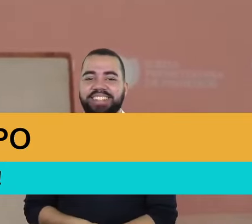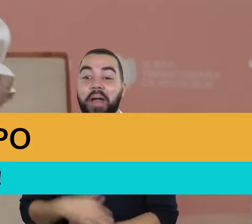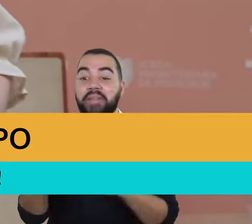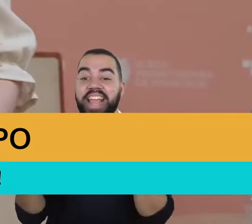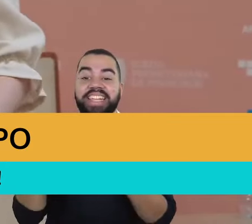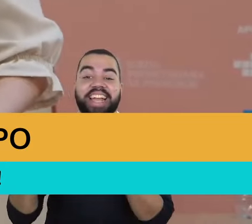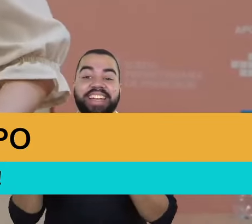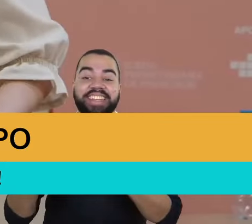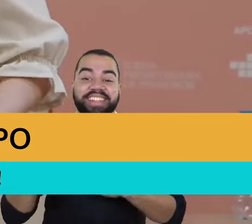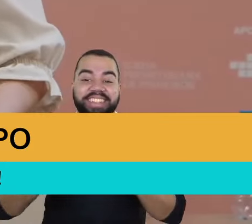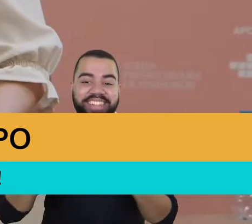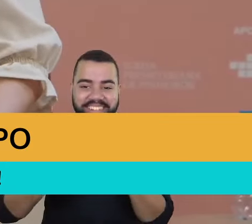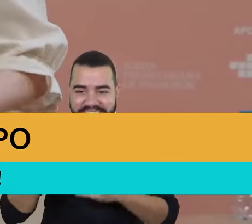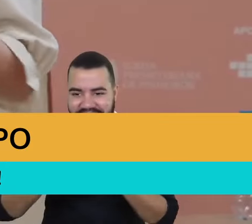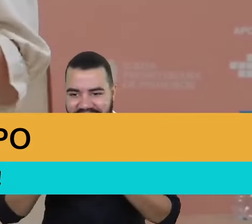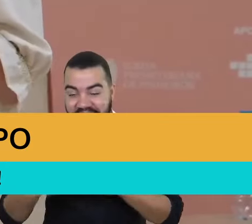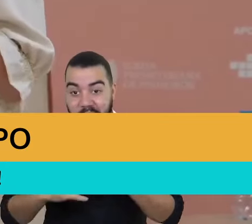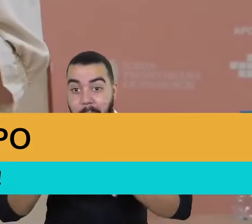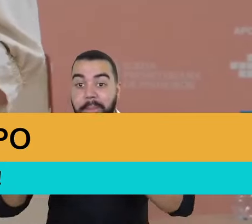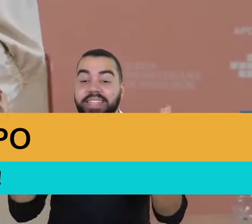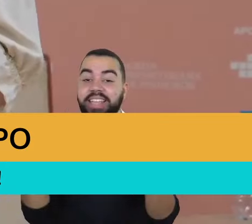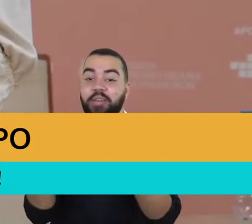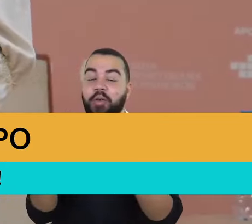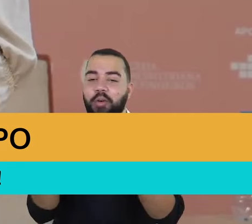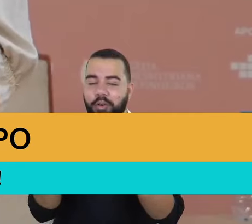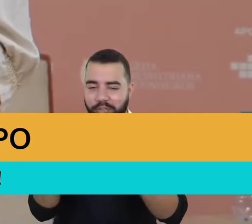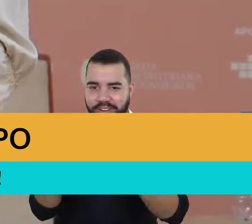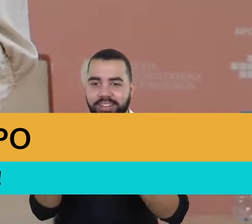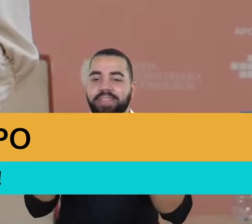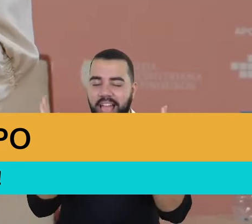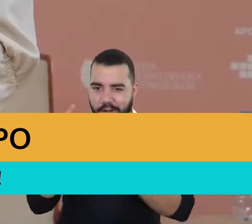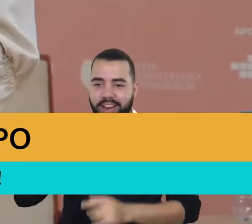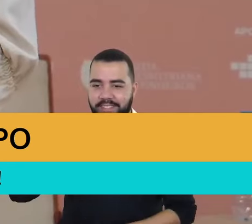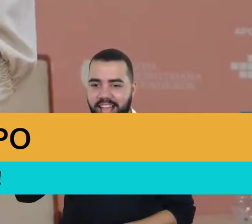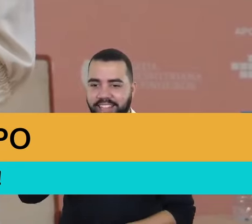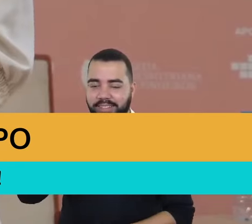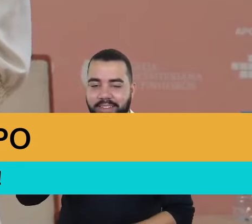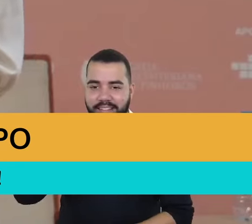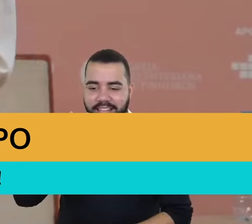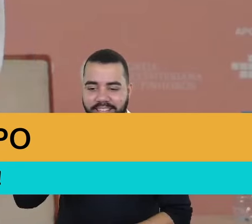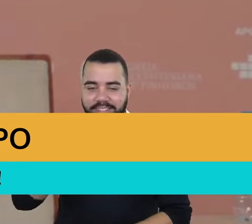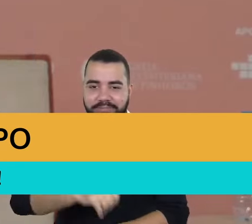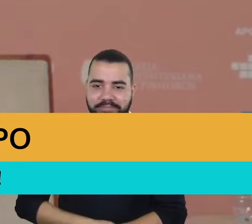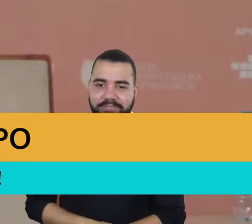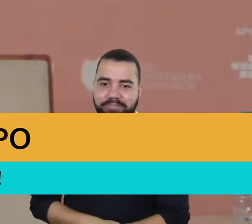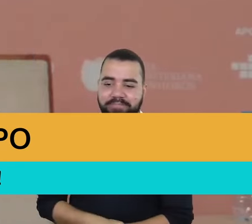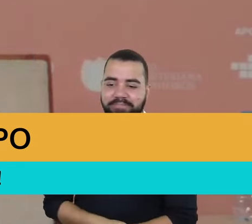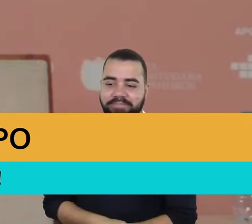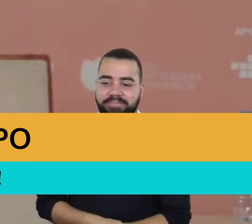Tô brincando, gente. Mas agora vai, em nome de Jesus.